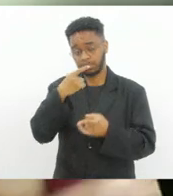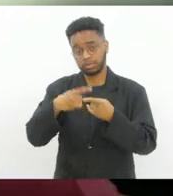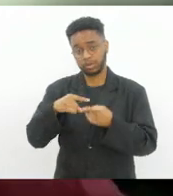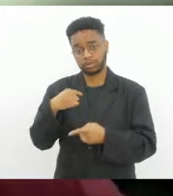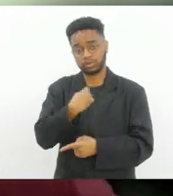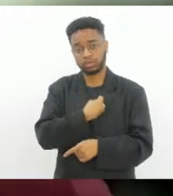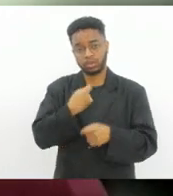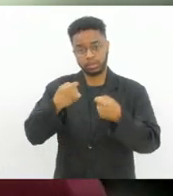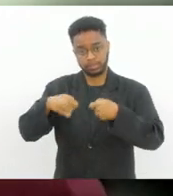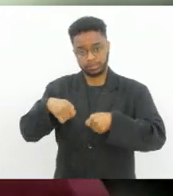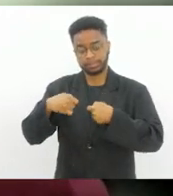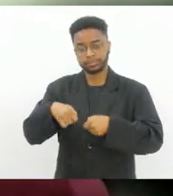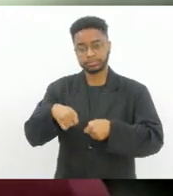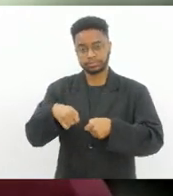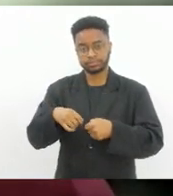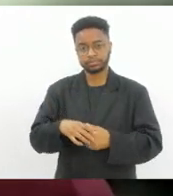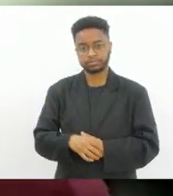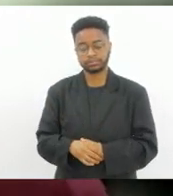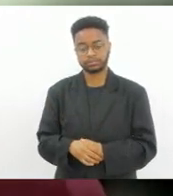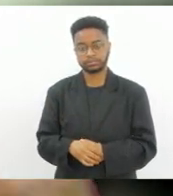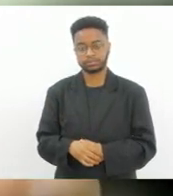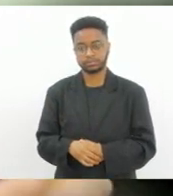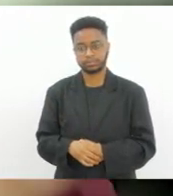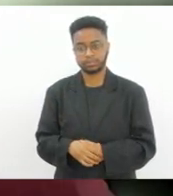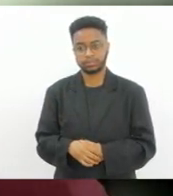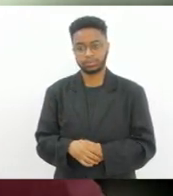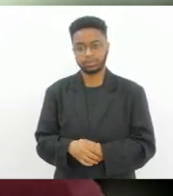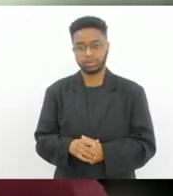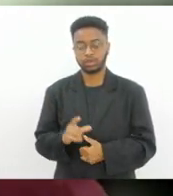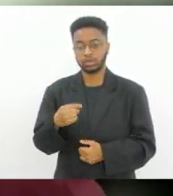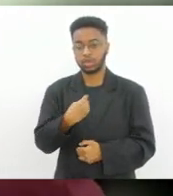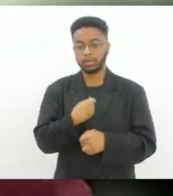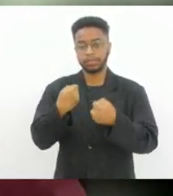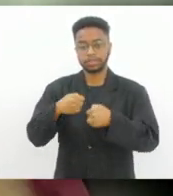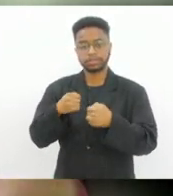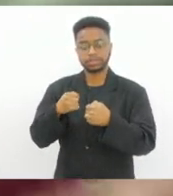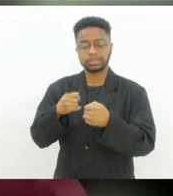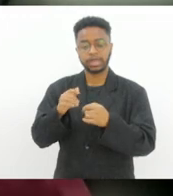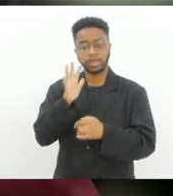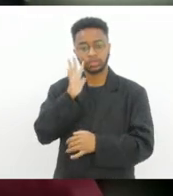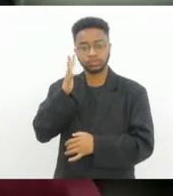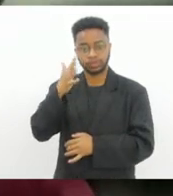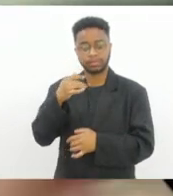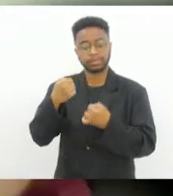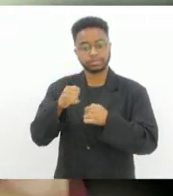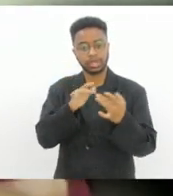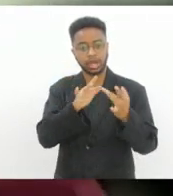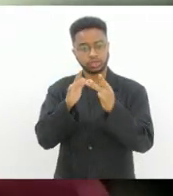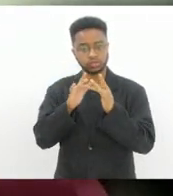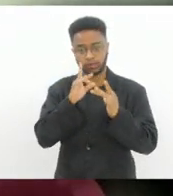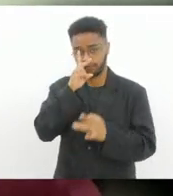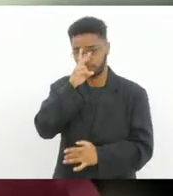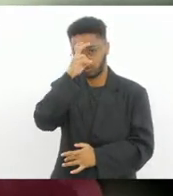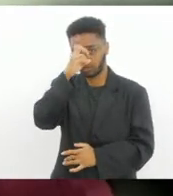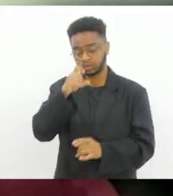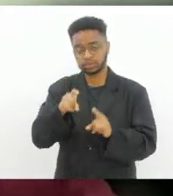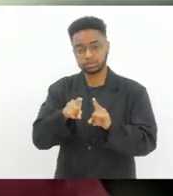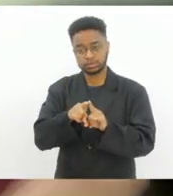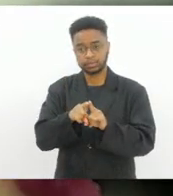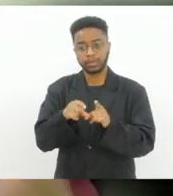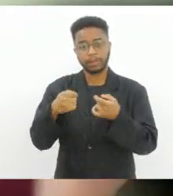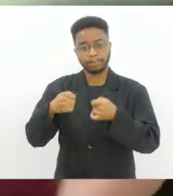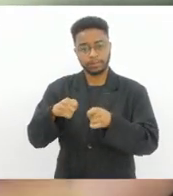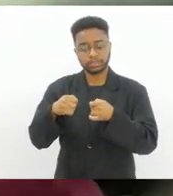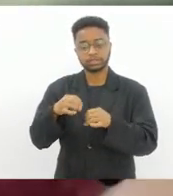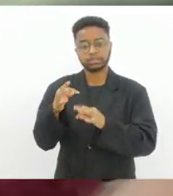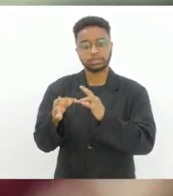precisa, para que isso seja enfrentado, de uma articulação muito forte dos serviços e que isso seja tratado